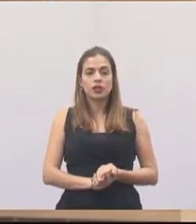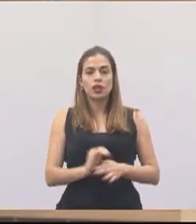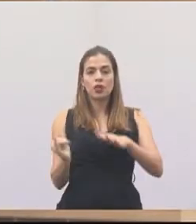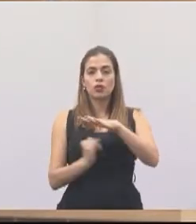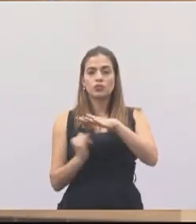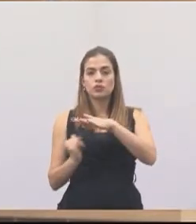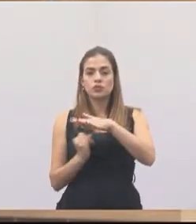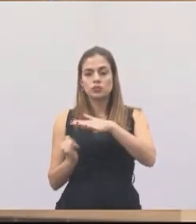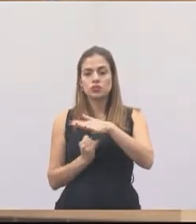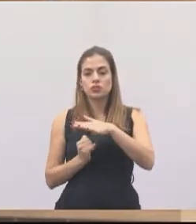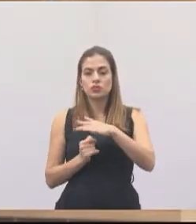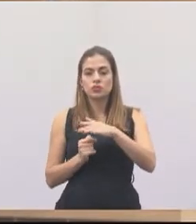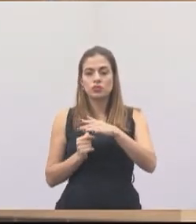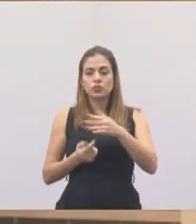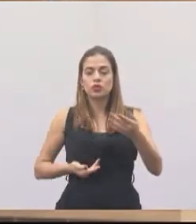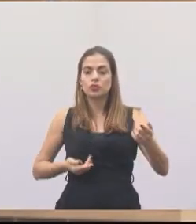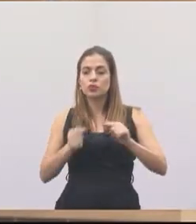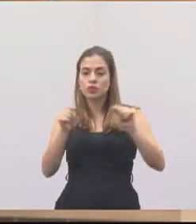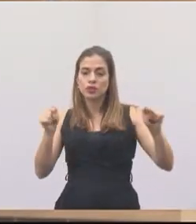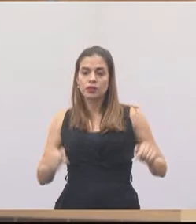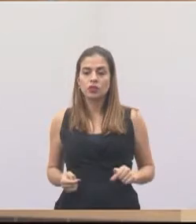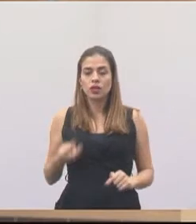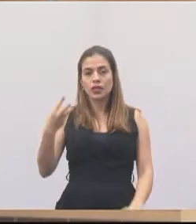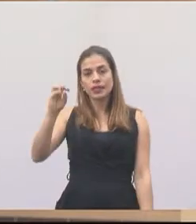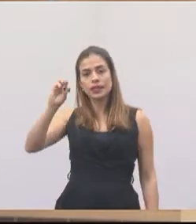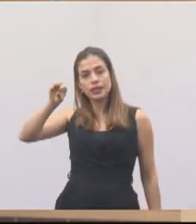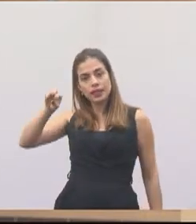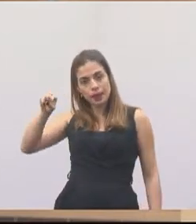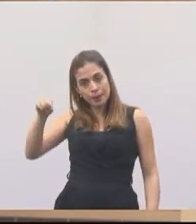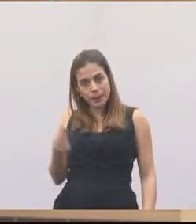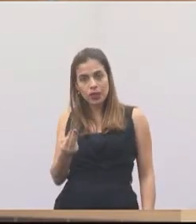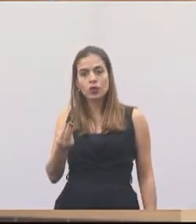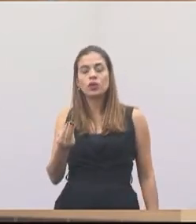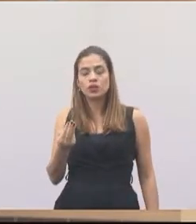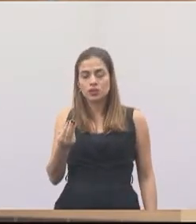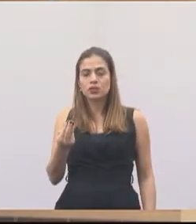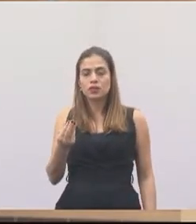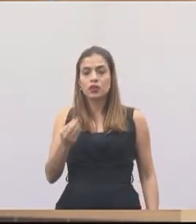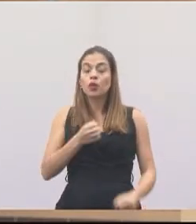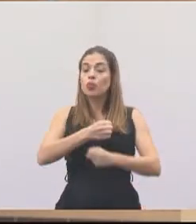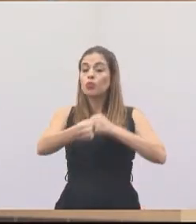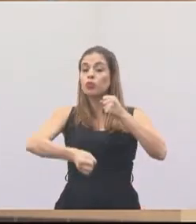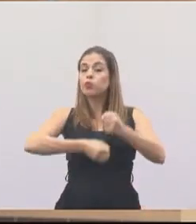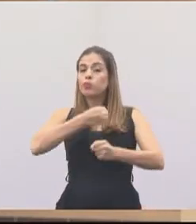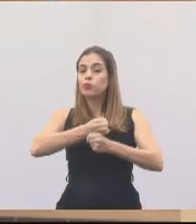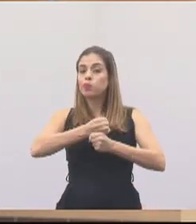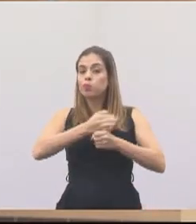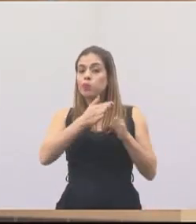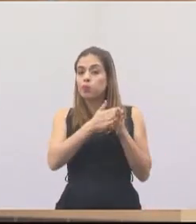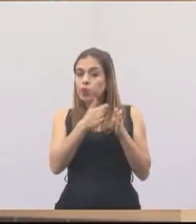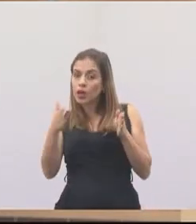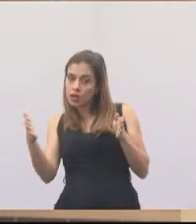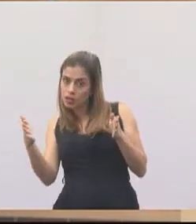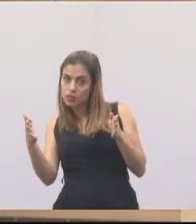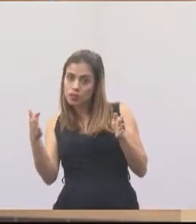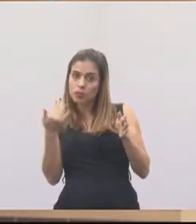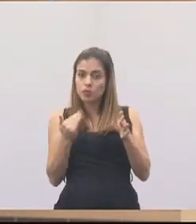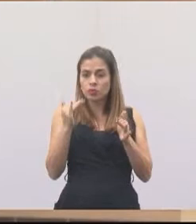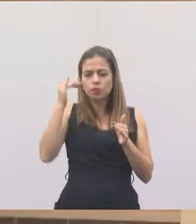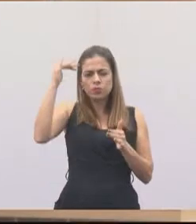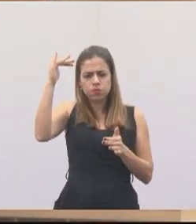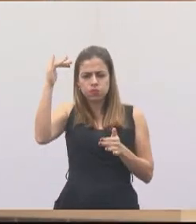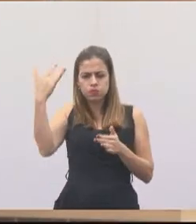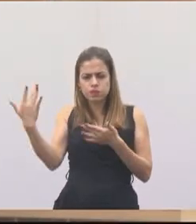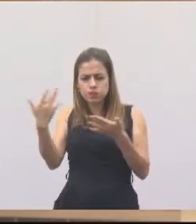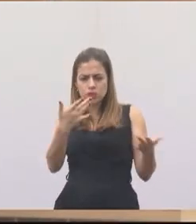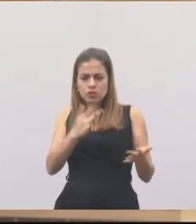Instituto dos Servidores em 30 milhões por ano. Essa é a projeção que nós temos desse aumento. E eu